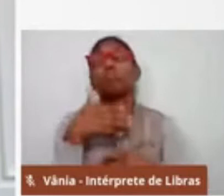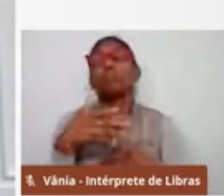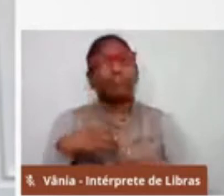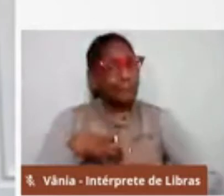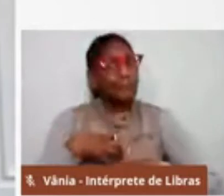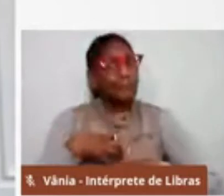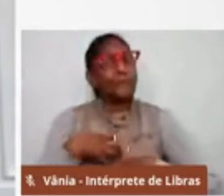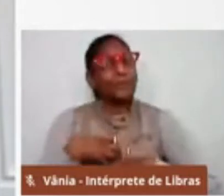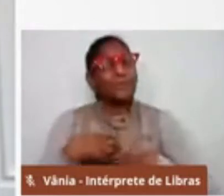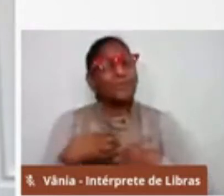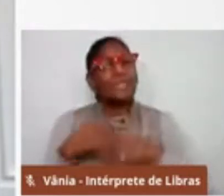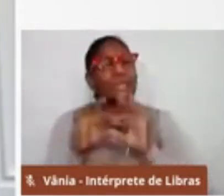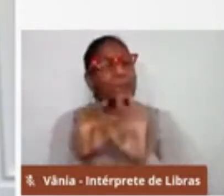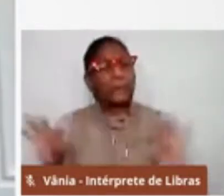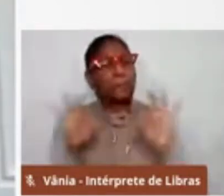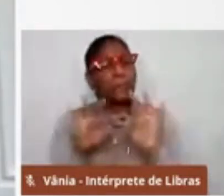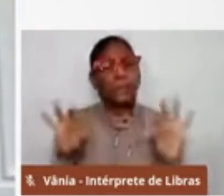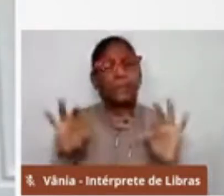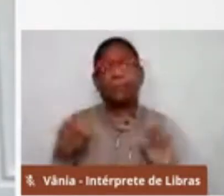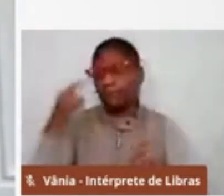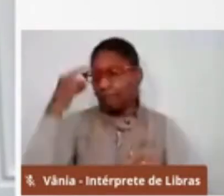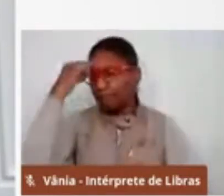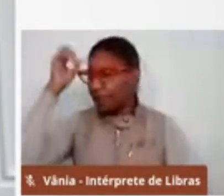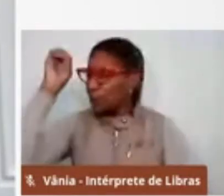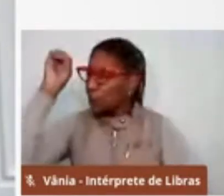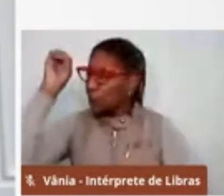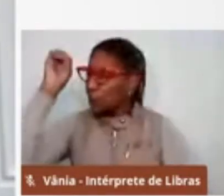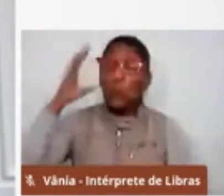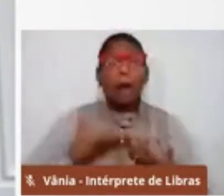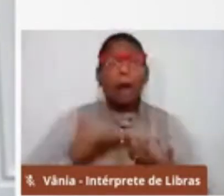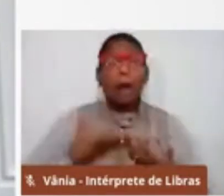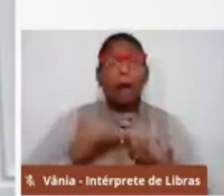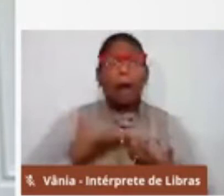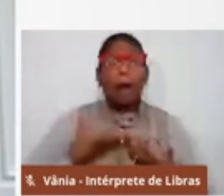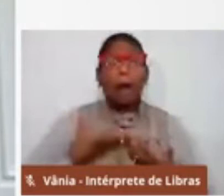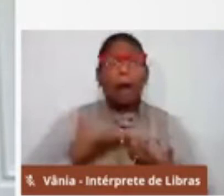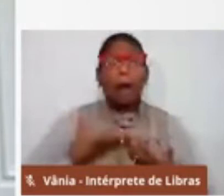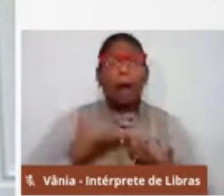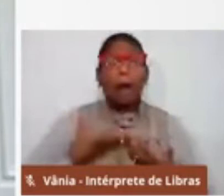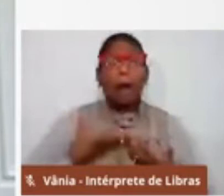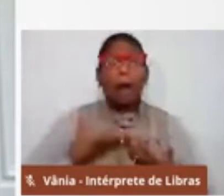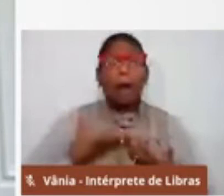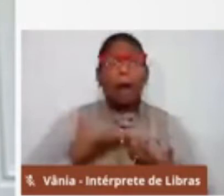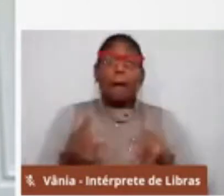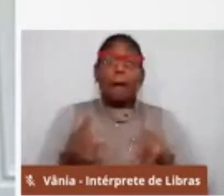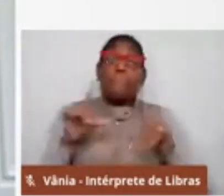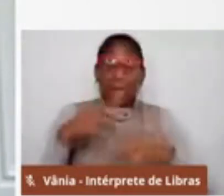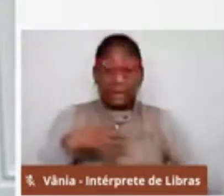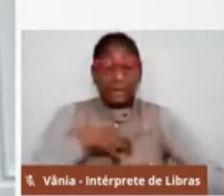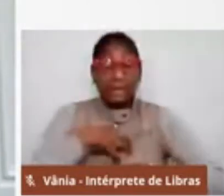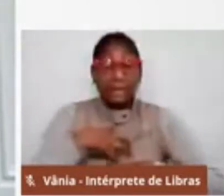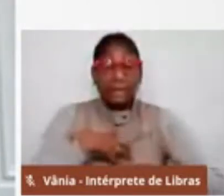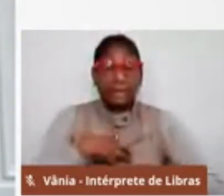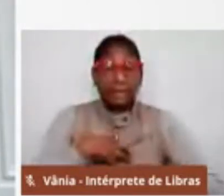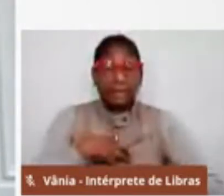sintomas leves, especialmente dor de cabeça e um pouco de cansaço, mas todos esses sintomas